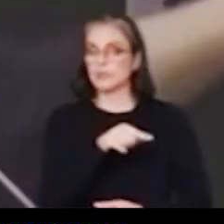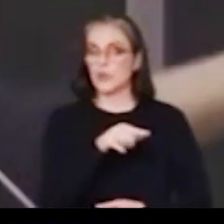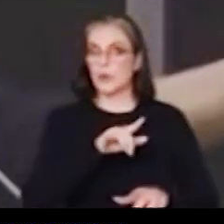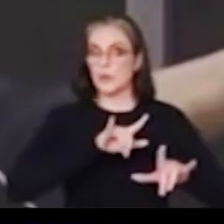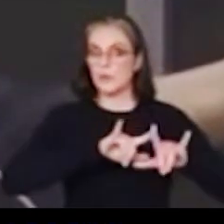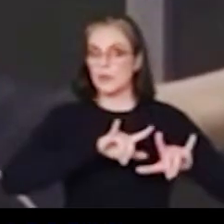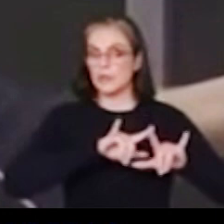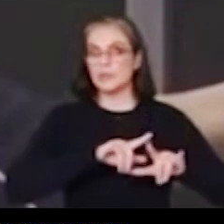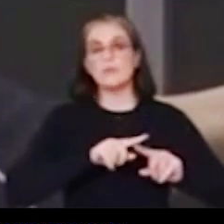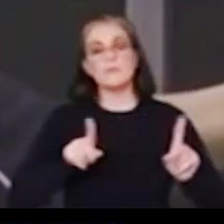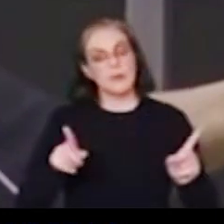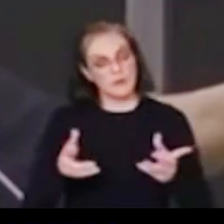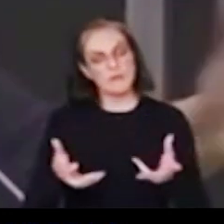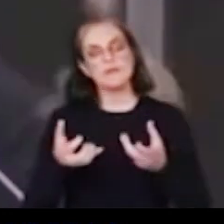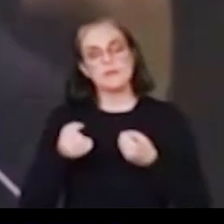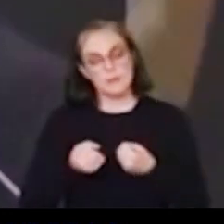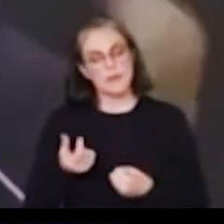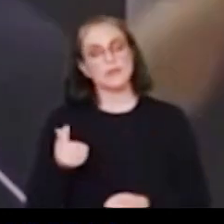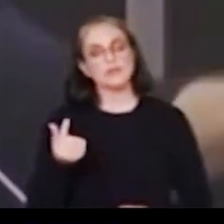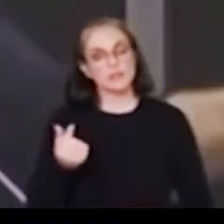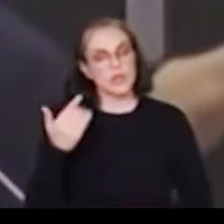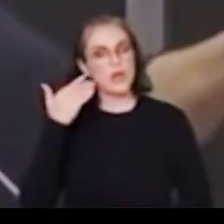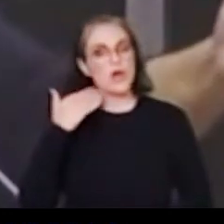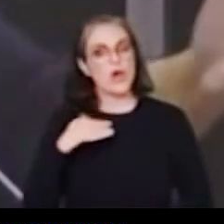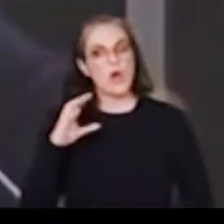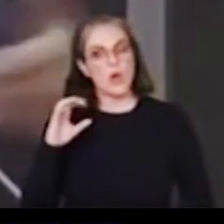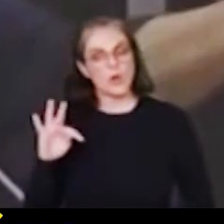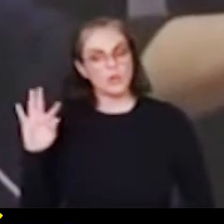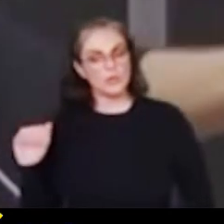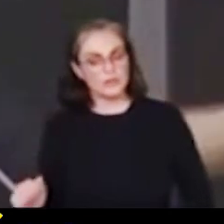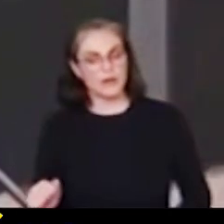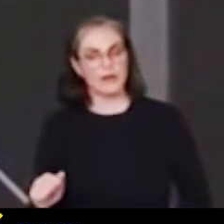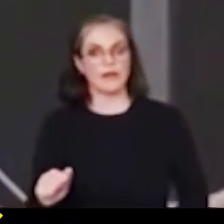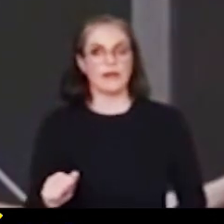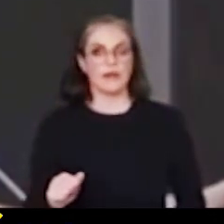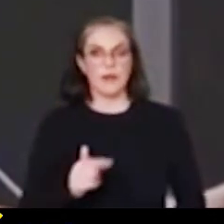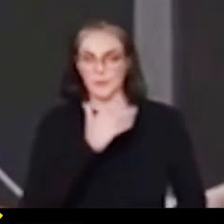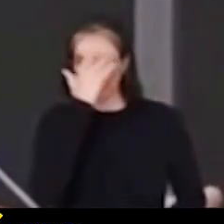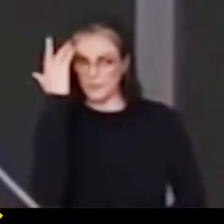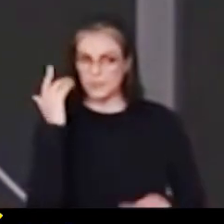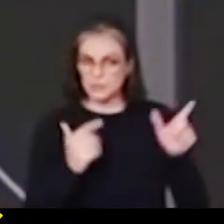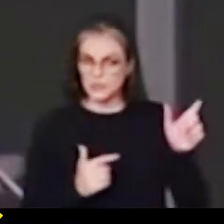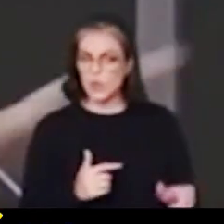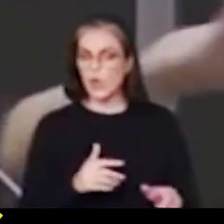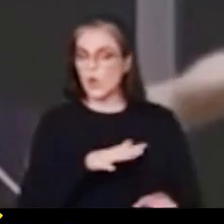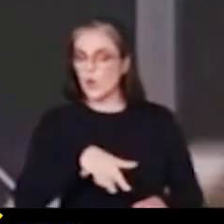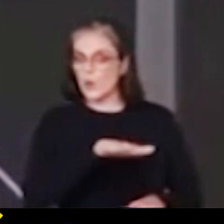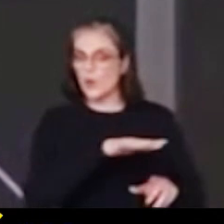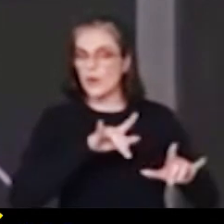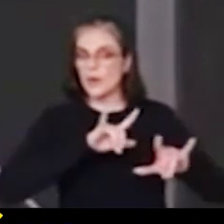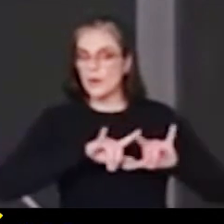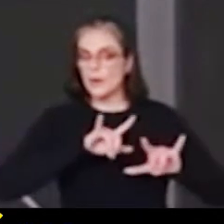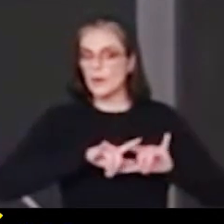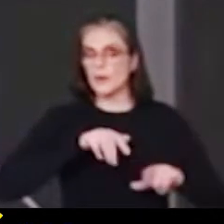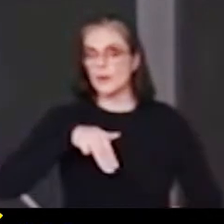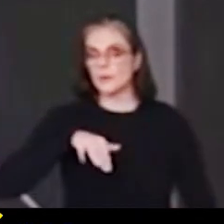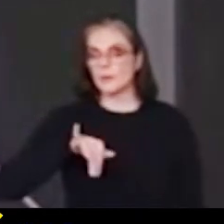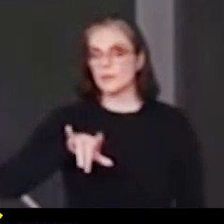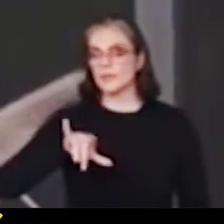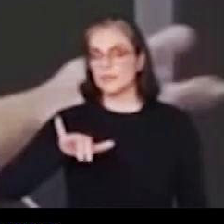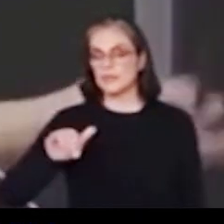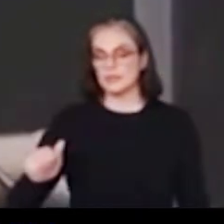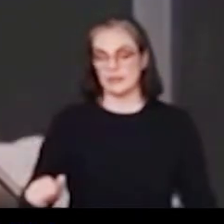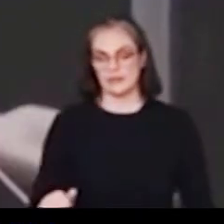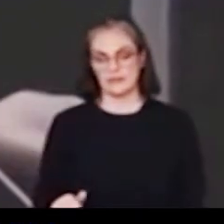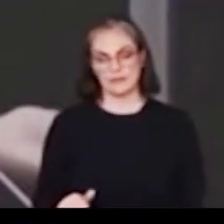Recebeu recursos de uma conta, ao que tu ilícita, de pessoas ligadas a milícias. Aliás, ninguém fala aqui que